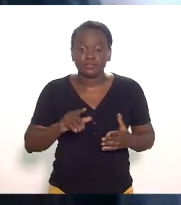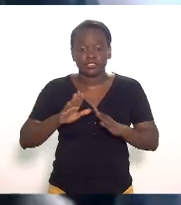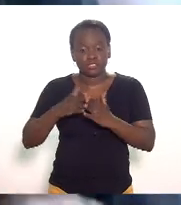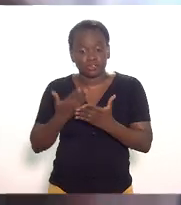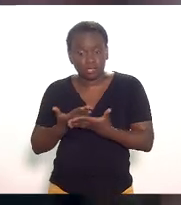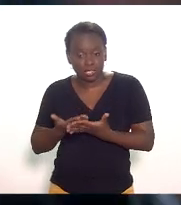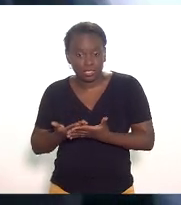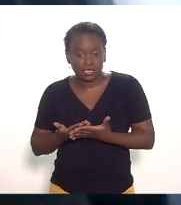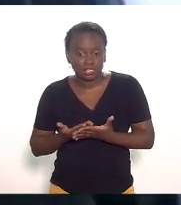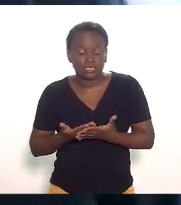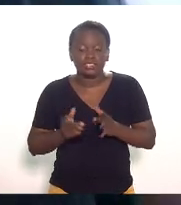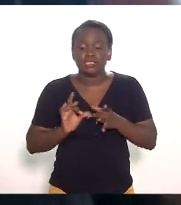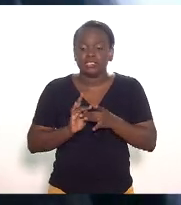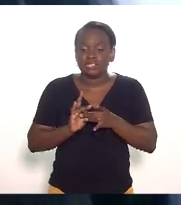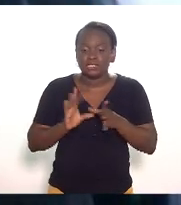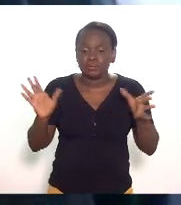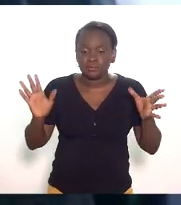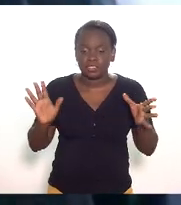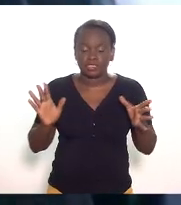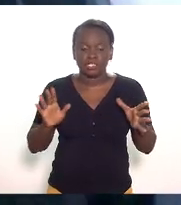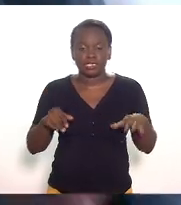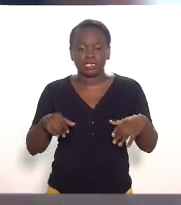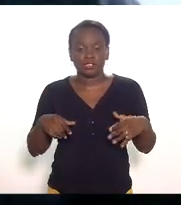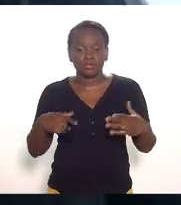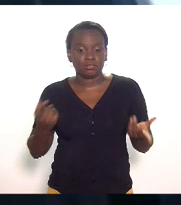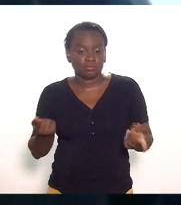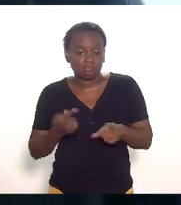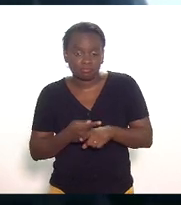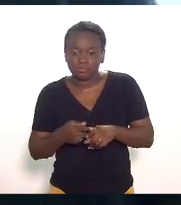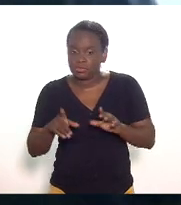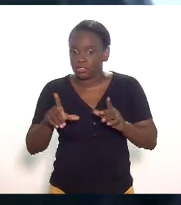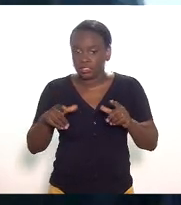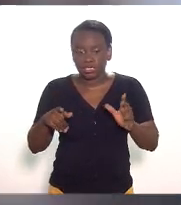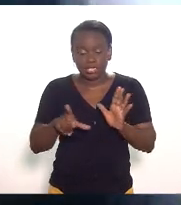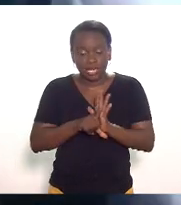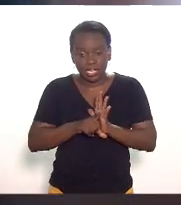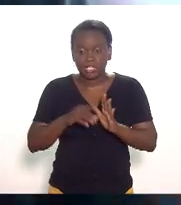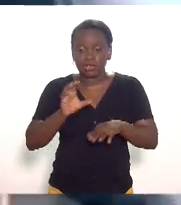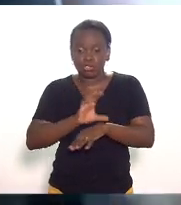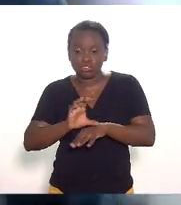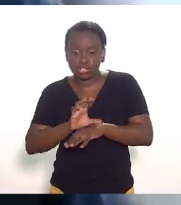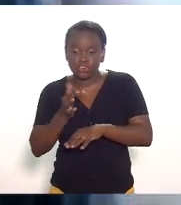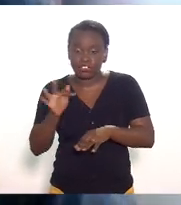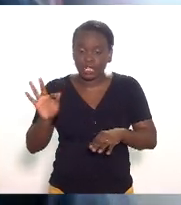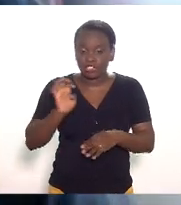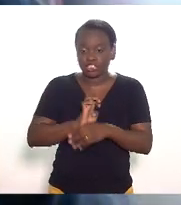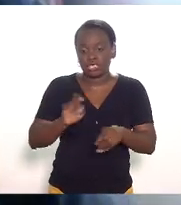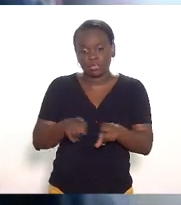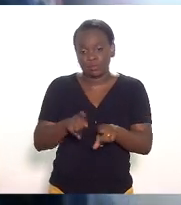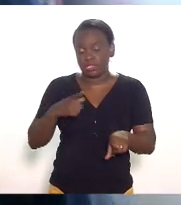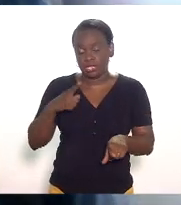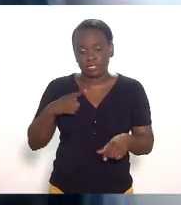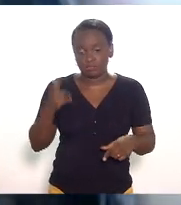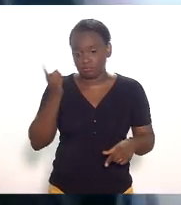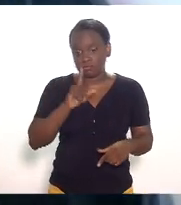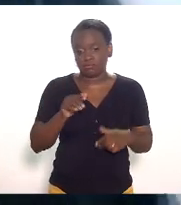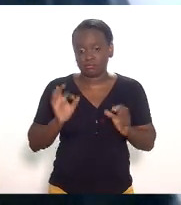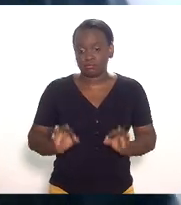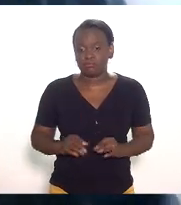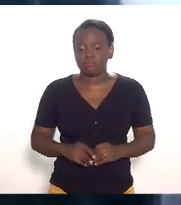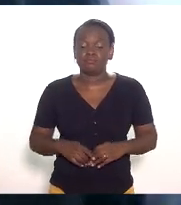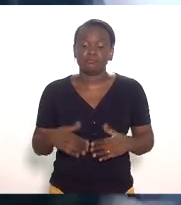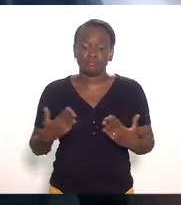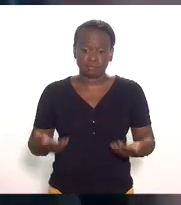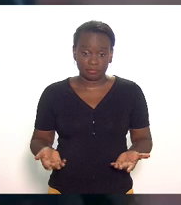escola as liberdades e o contraditório que a Constituição e as leis federais e estaduais garantem. Ou